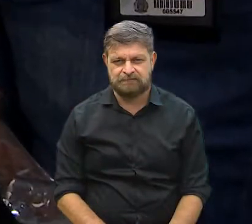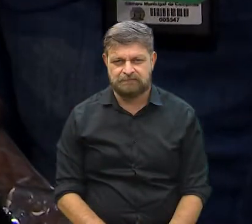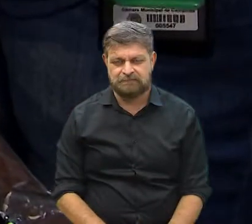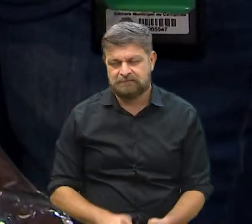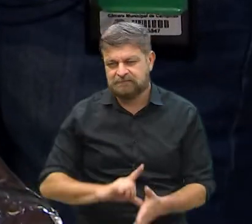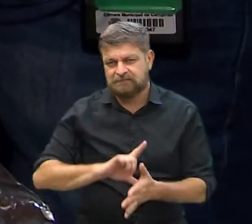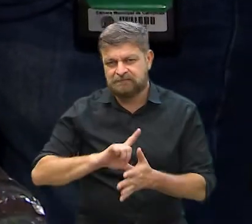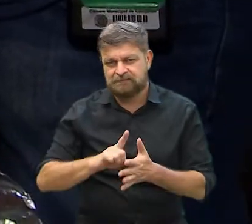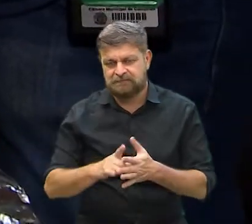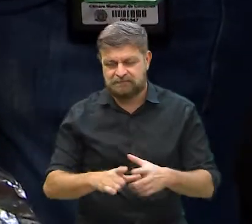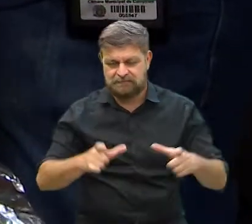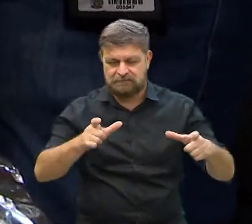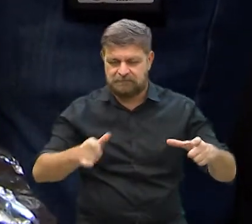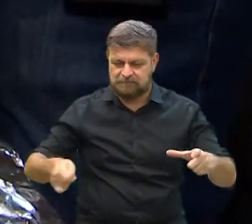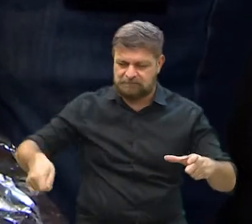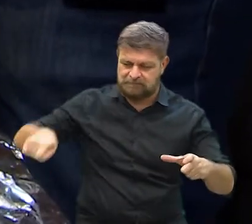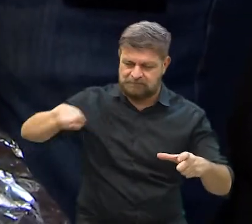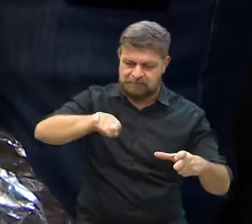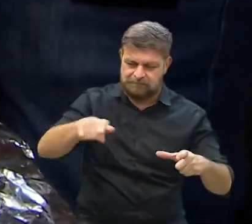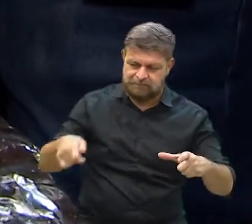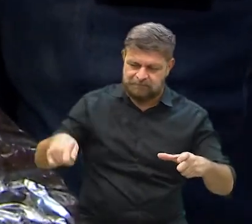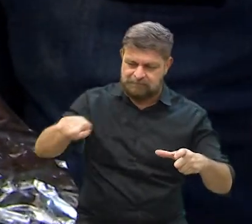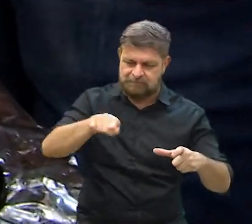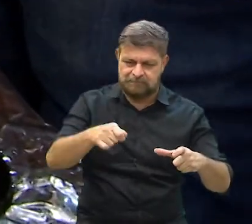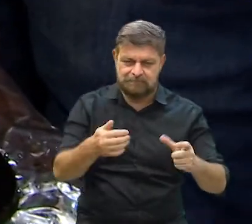Aí é só empratar e servir.